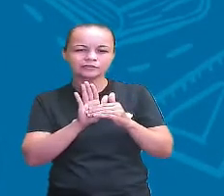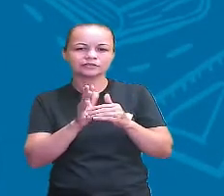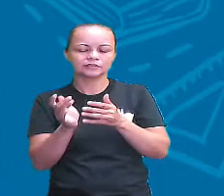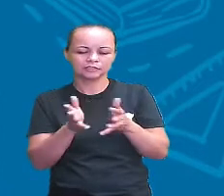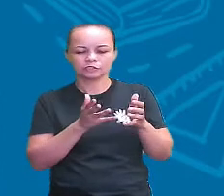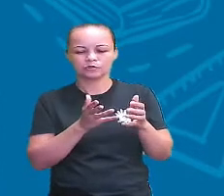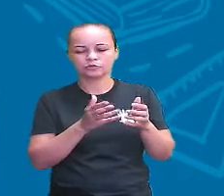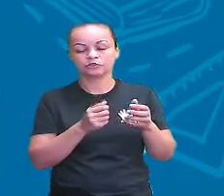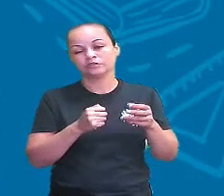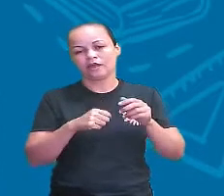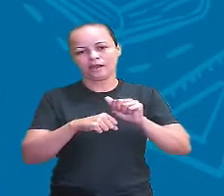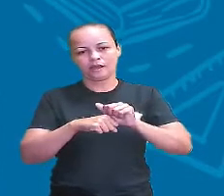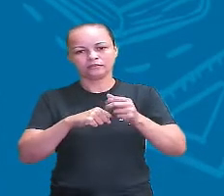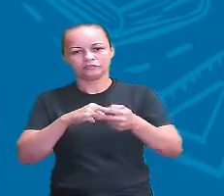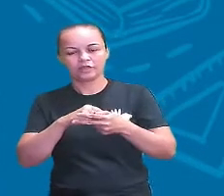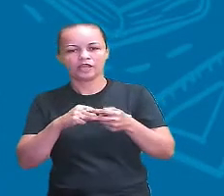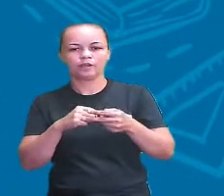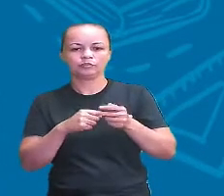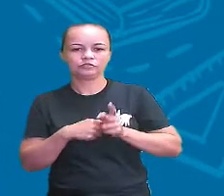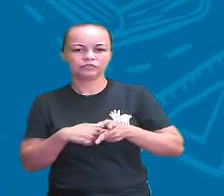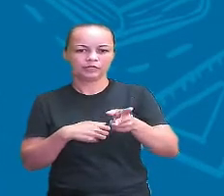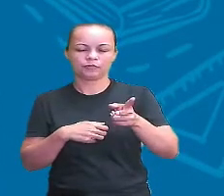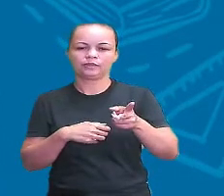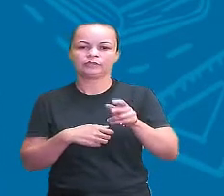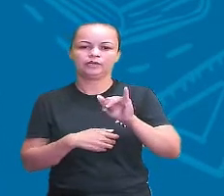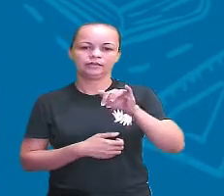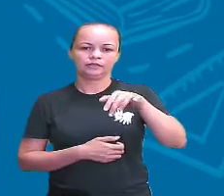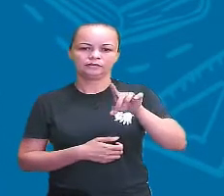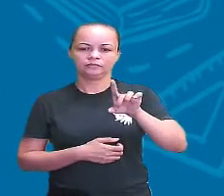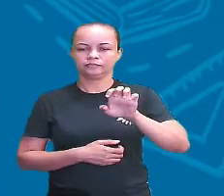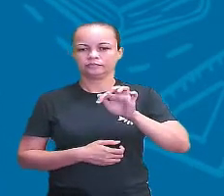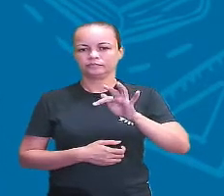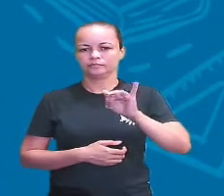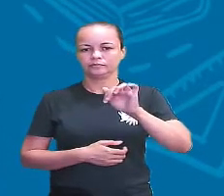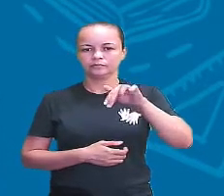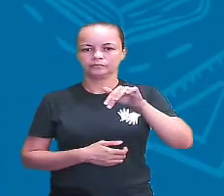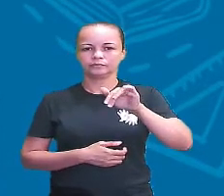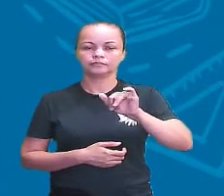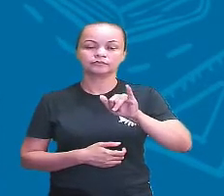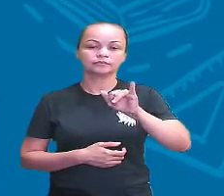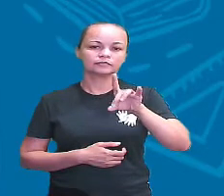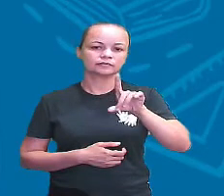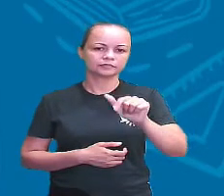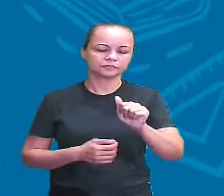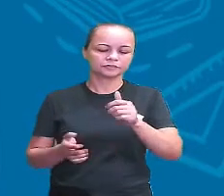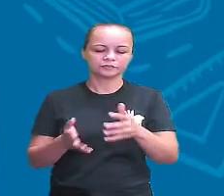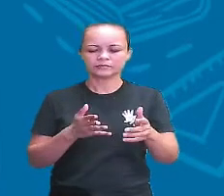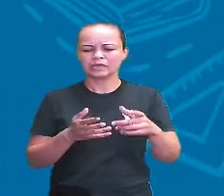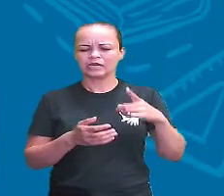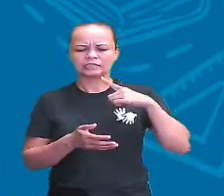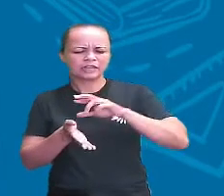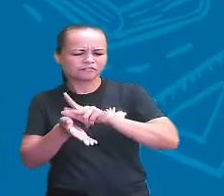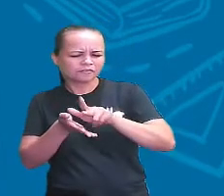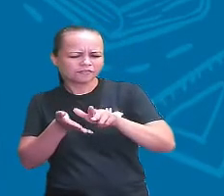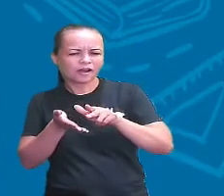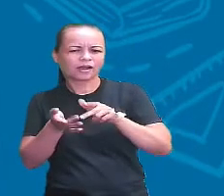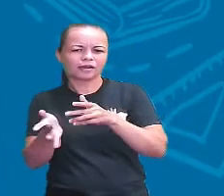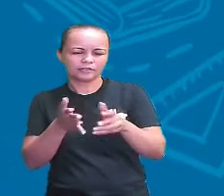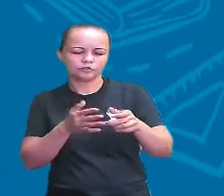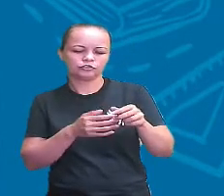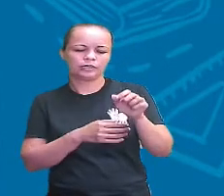frequência indefinida. A gente tem always, que é o sempre. Temos almost always, quase